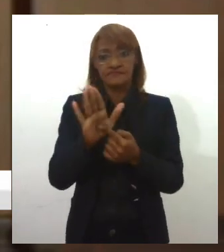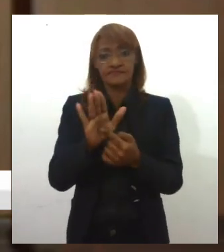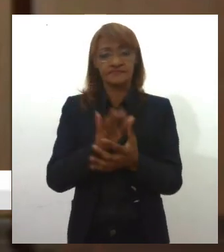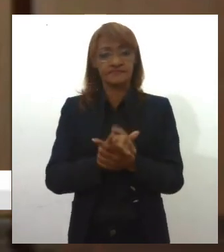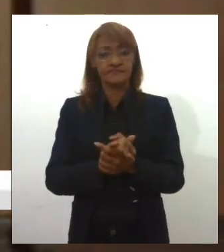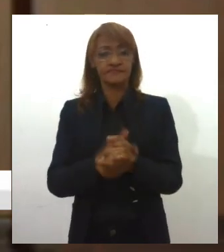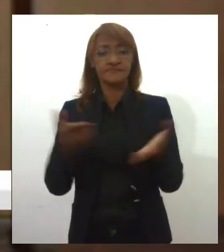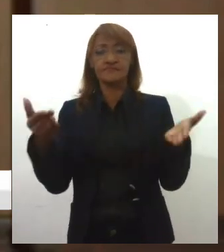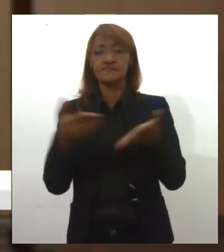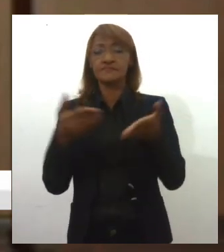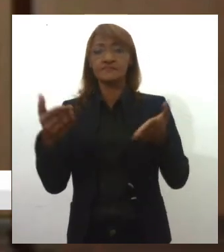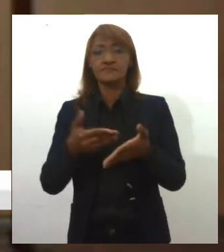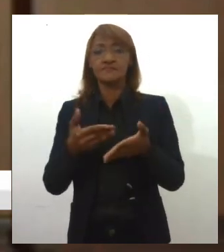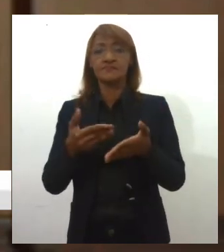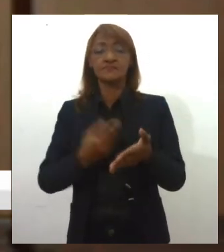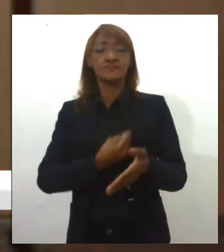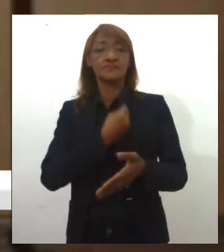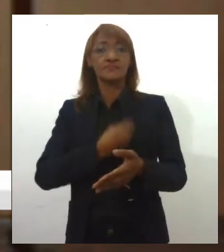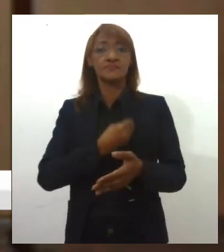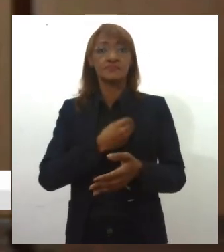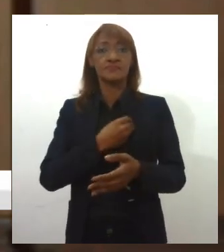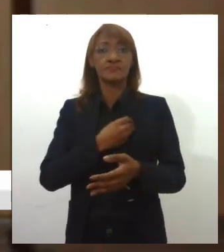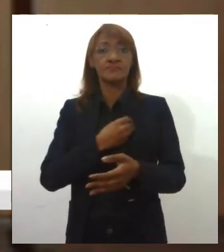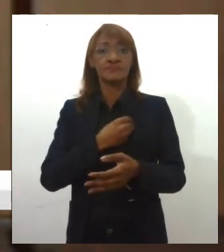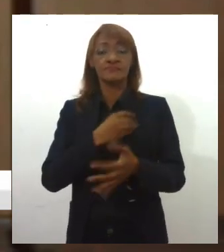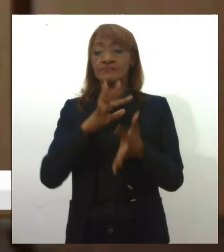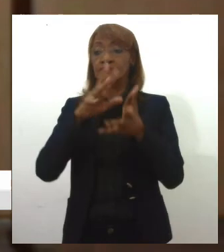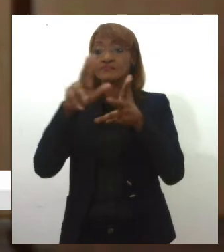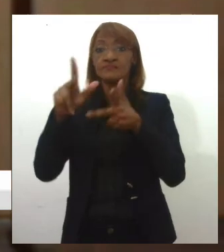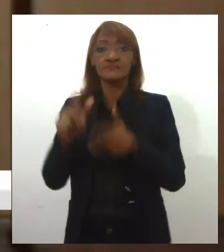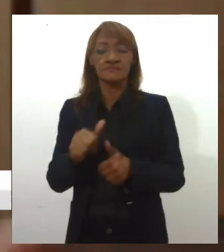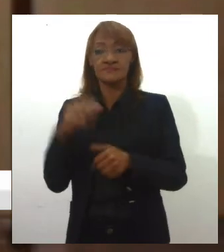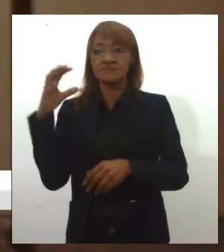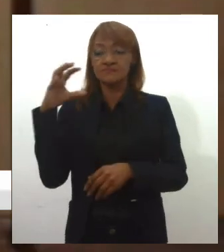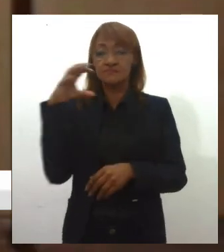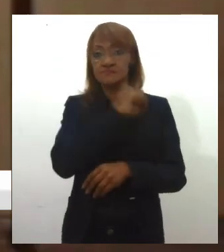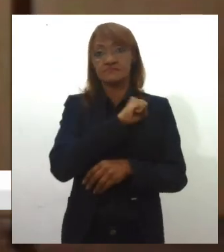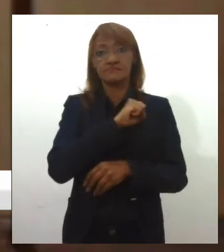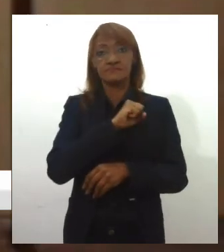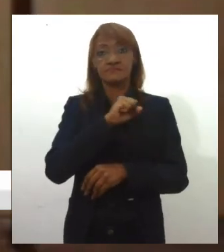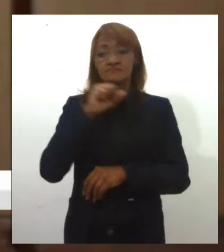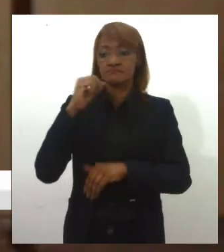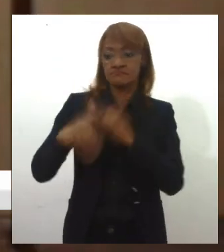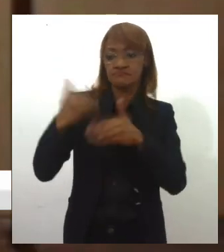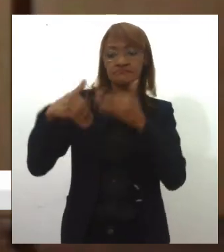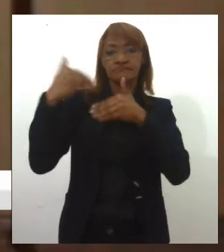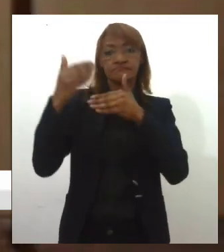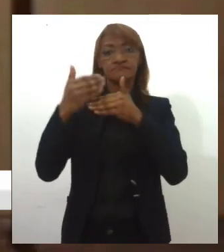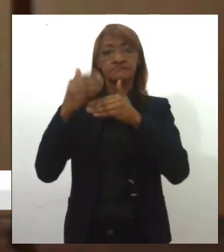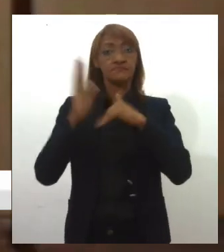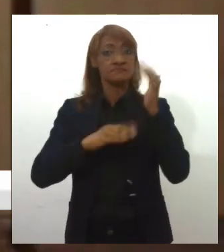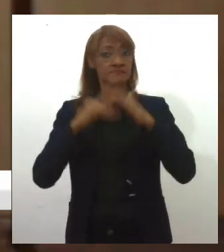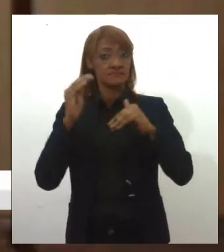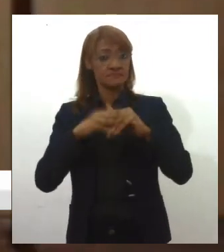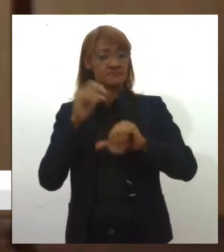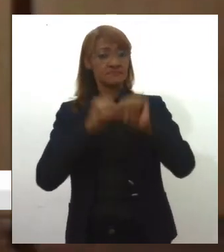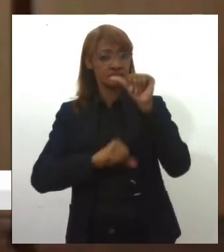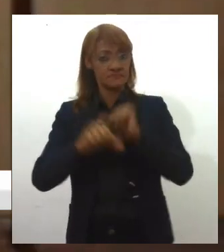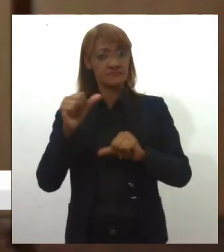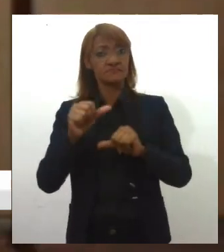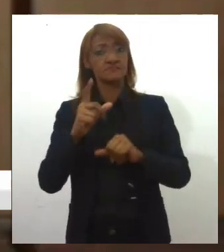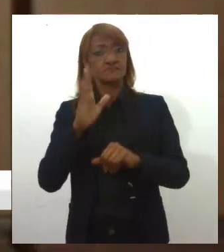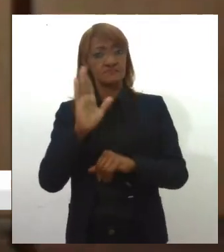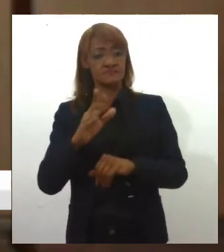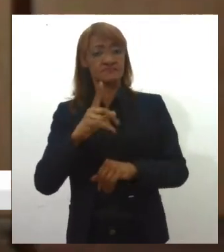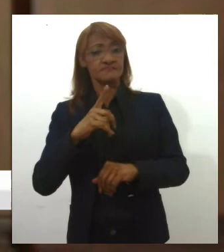em um processo de transformação e de aceleração do mundo muito grande e as profissões têm se transformado. Né?